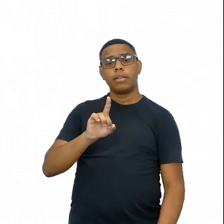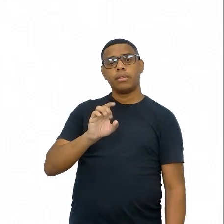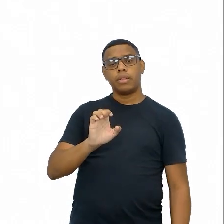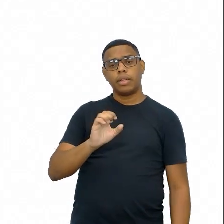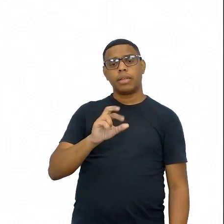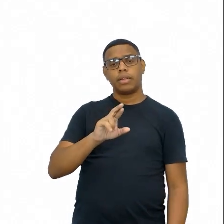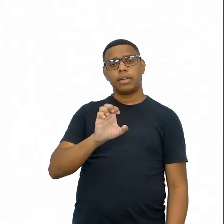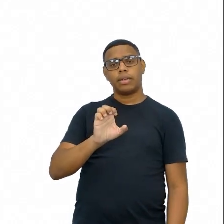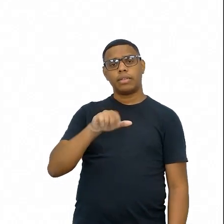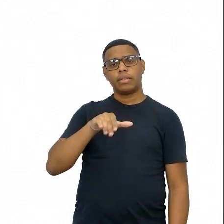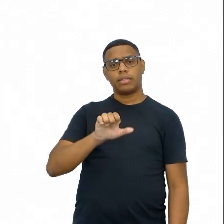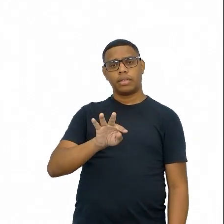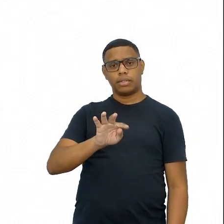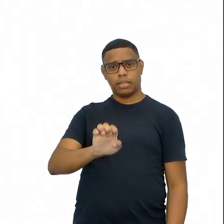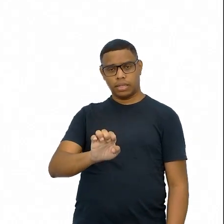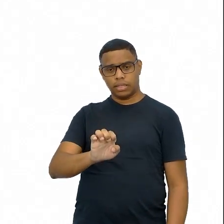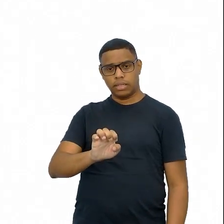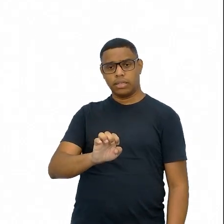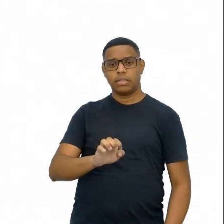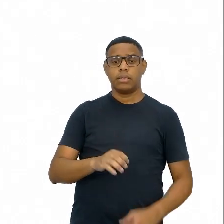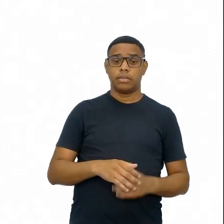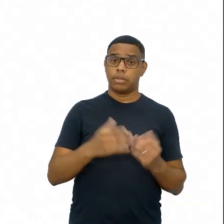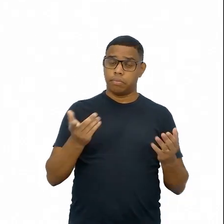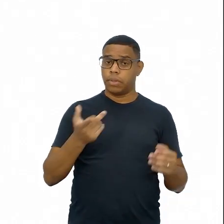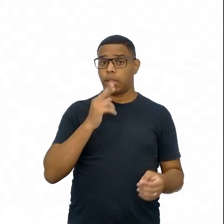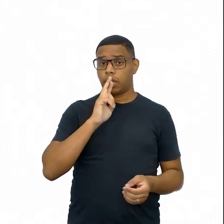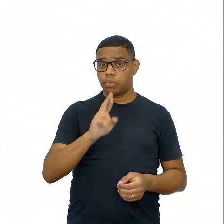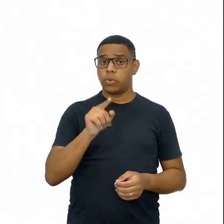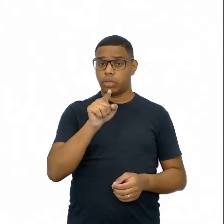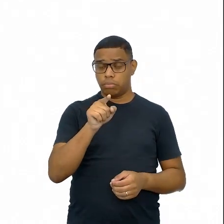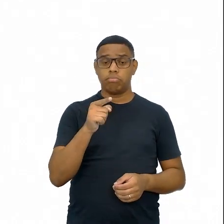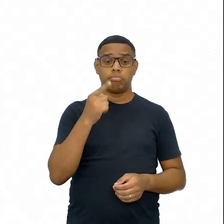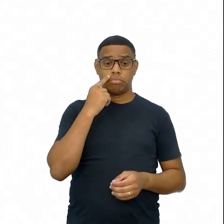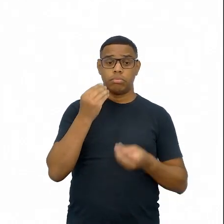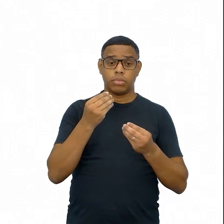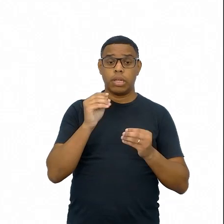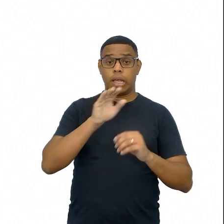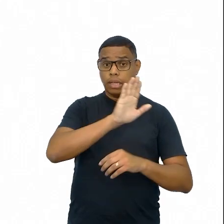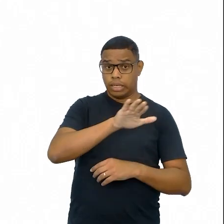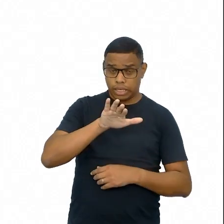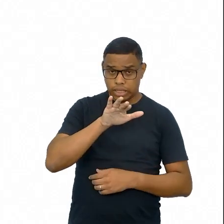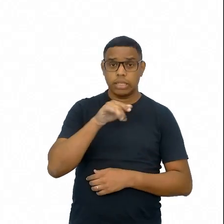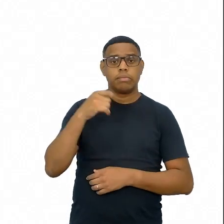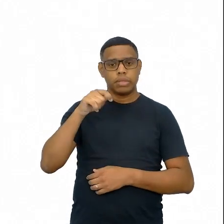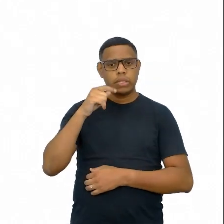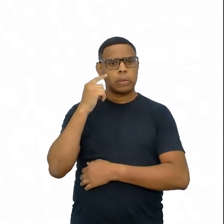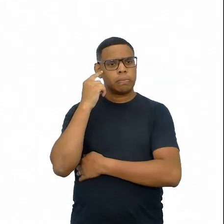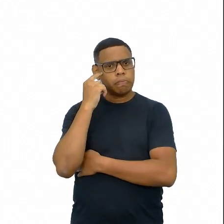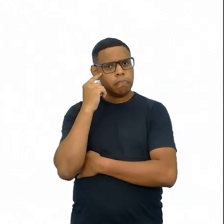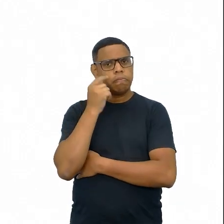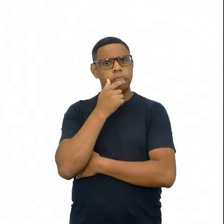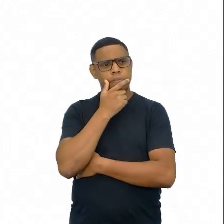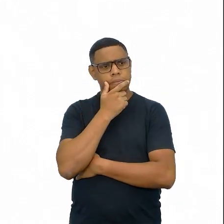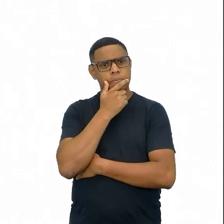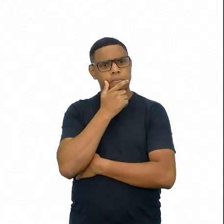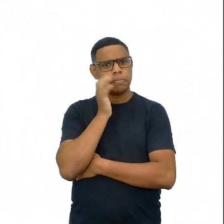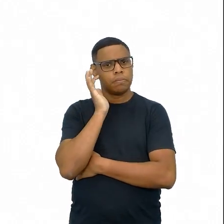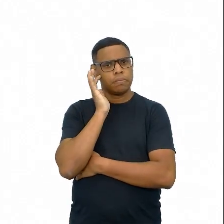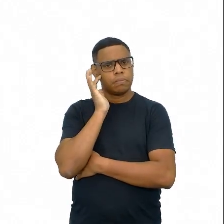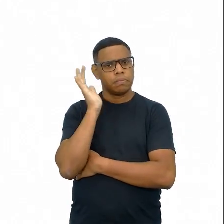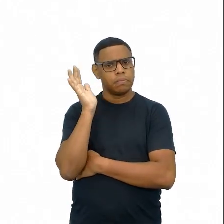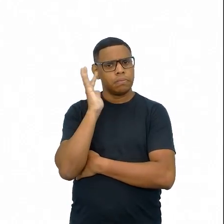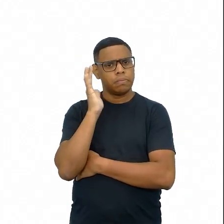do maior para o menor. Então, para responder à questão formulada, a criança precisa fazer, né, no caso